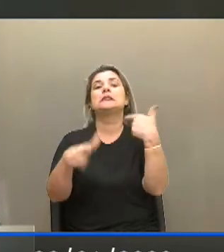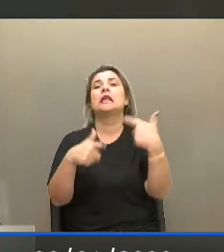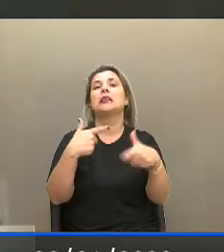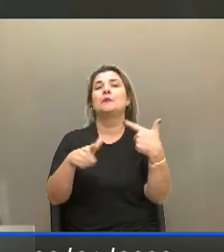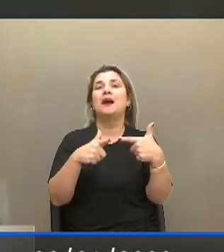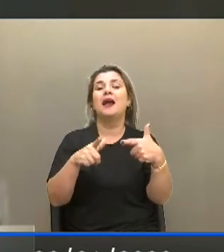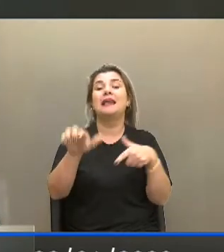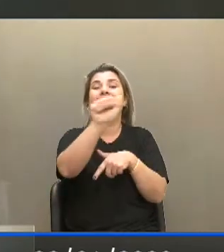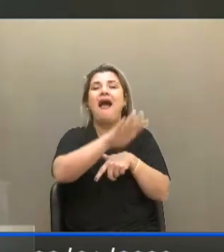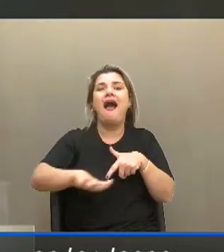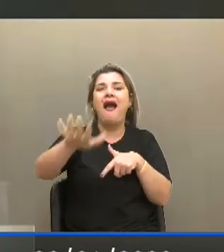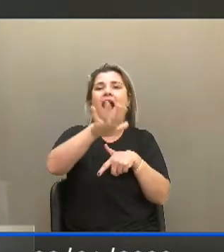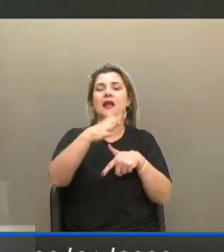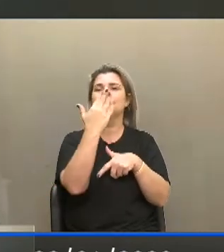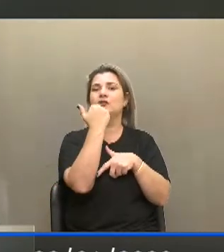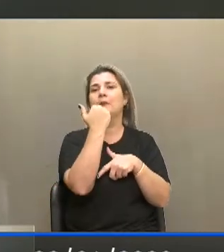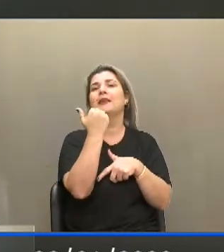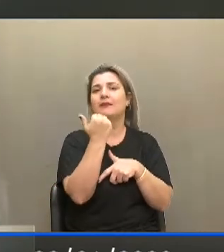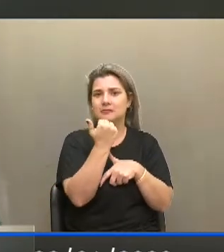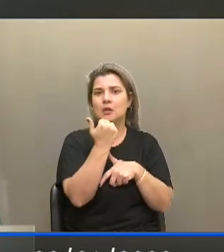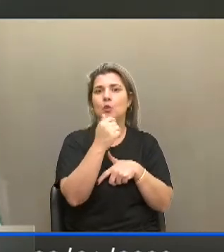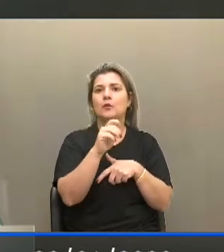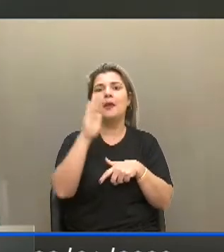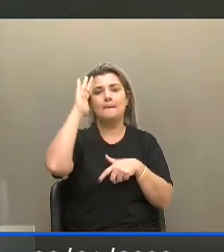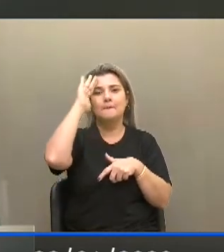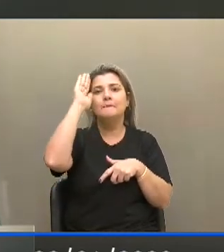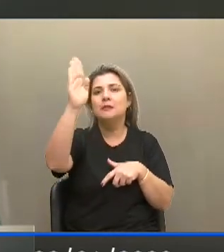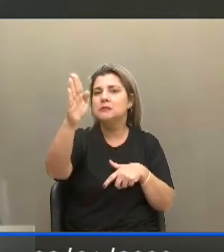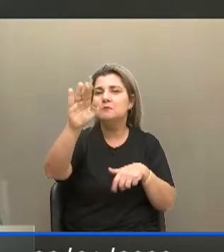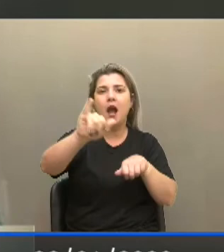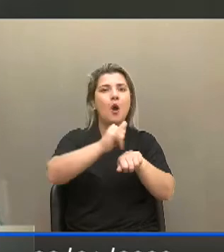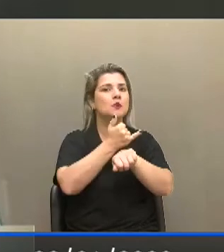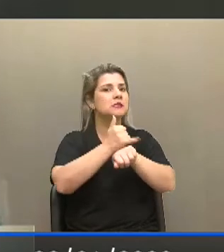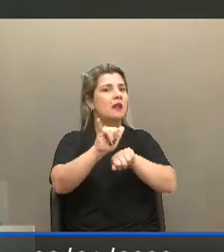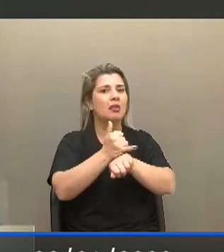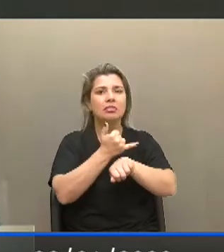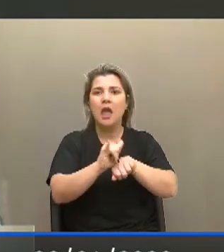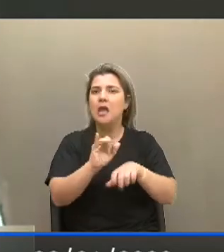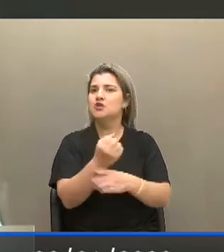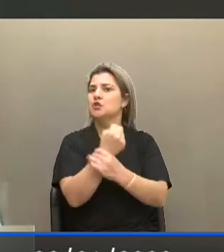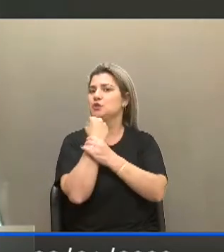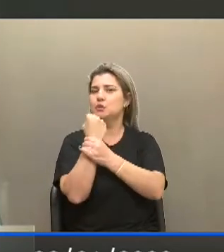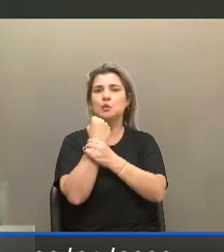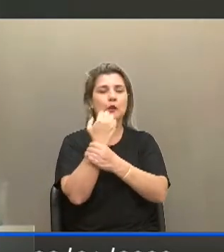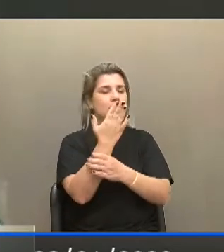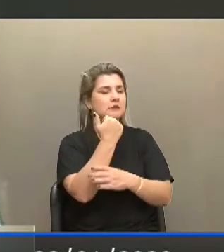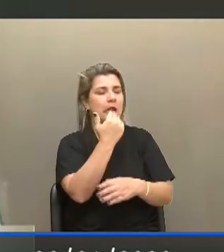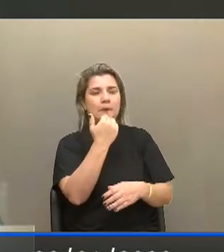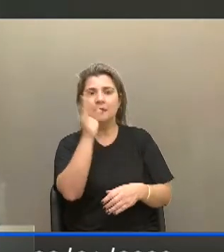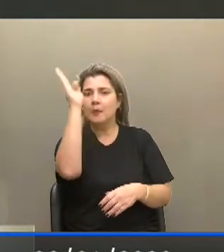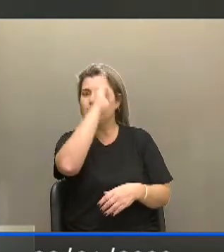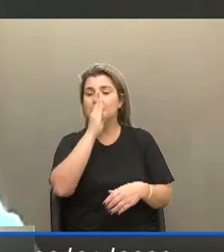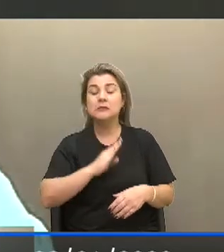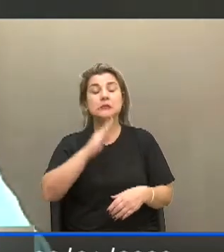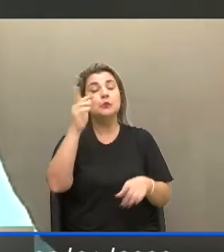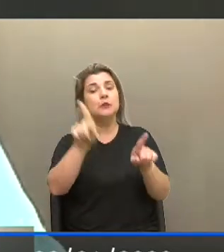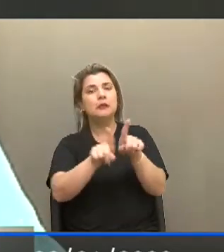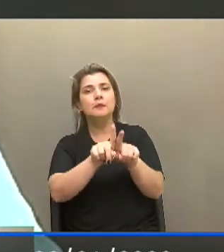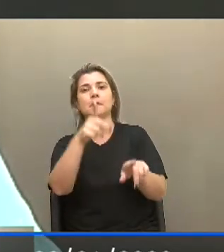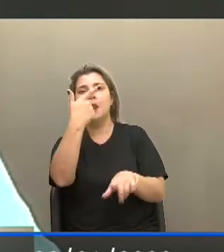de alimentação, que é uma área essencial, estratégica, de segurança alimentar para o Brasil e para outros países.